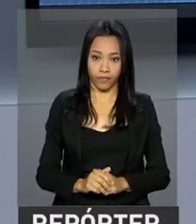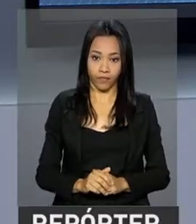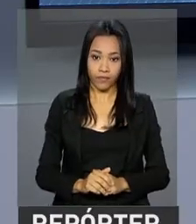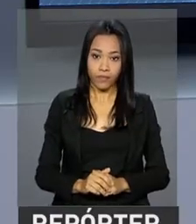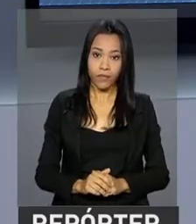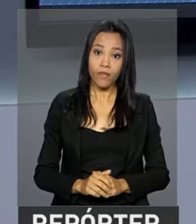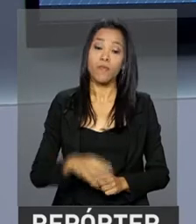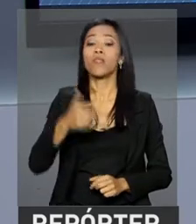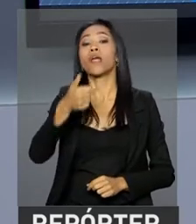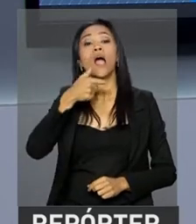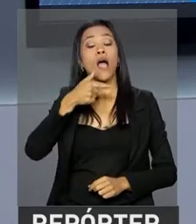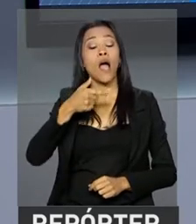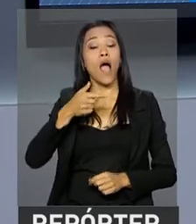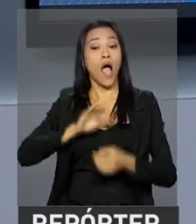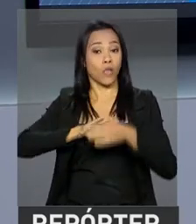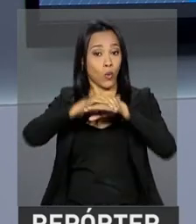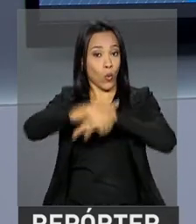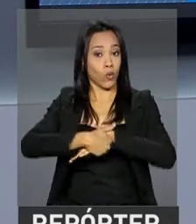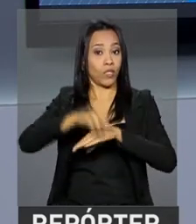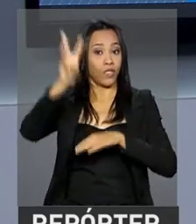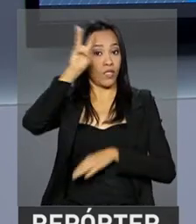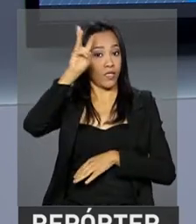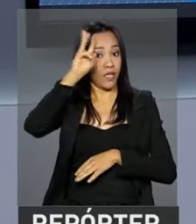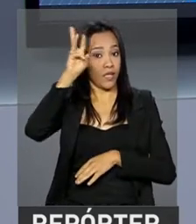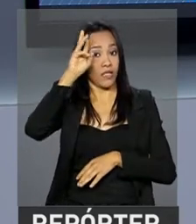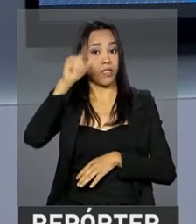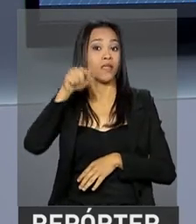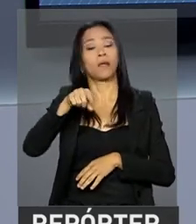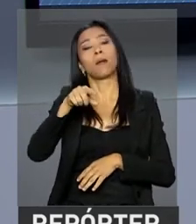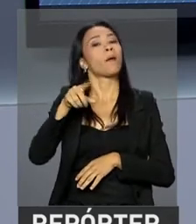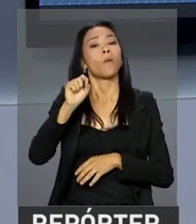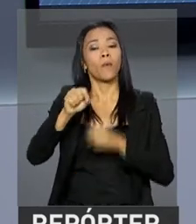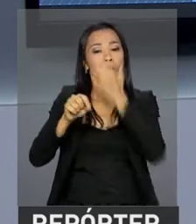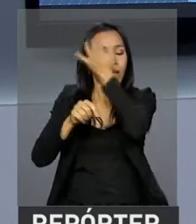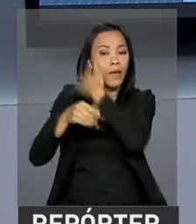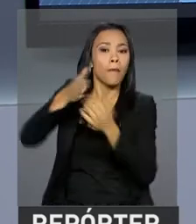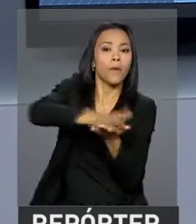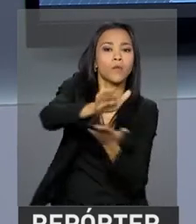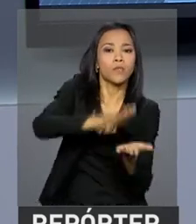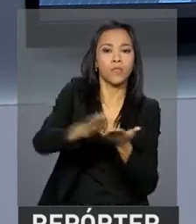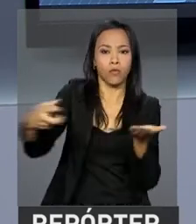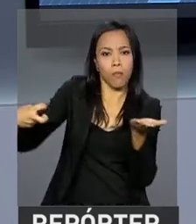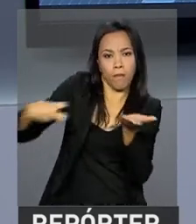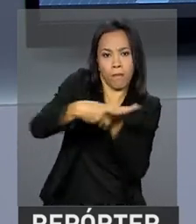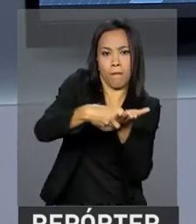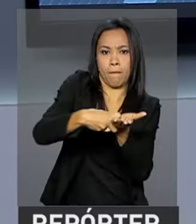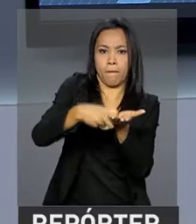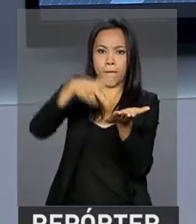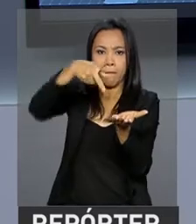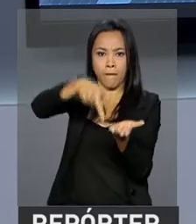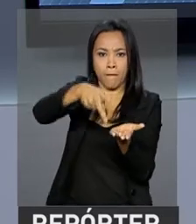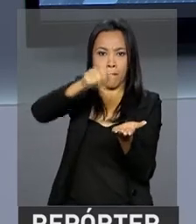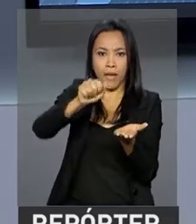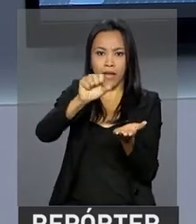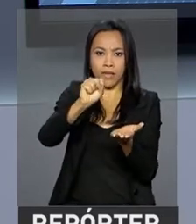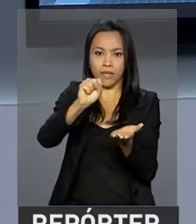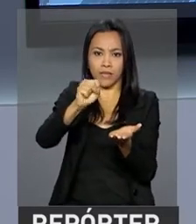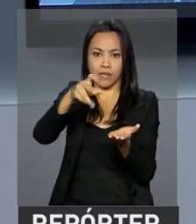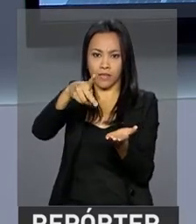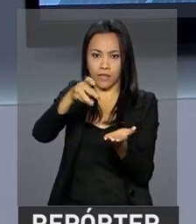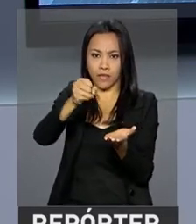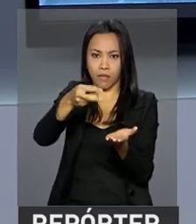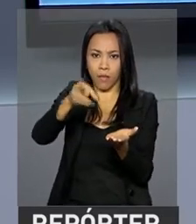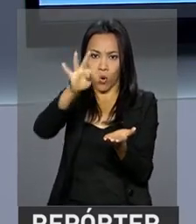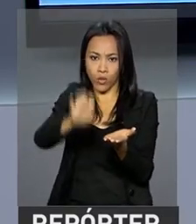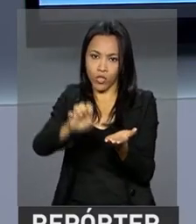E desde a noite desta terça-feira está suspensa a confecção de novos passaportes em todo o país. Vamos então ao Palácio do Planalto